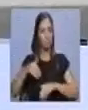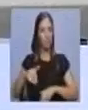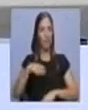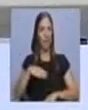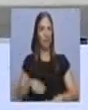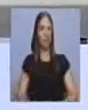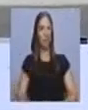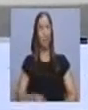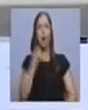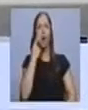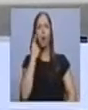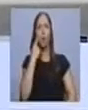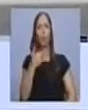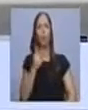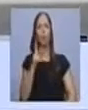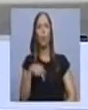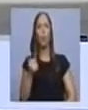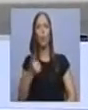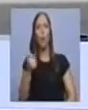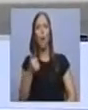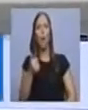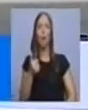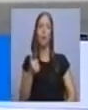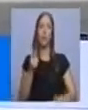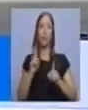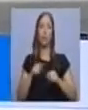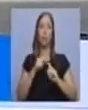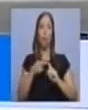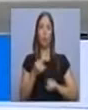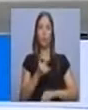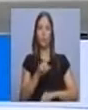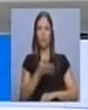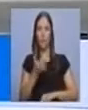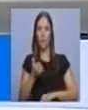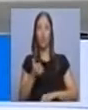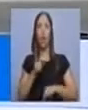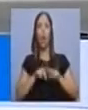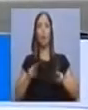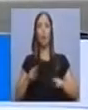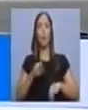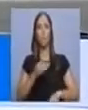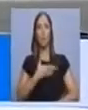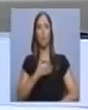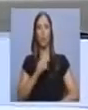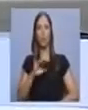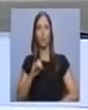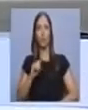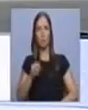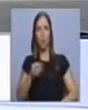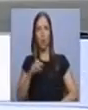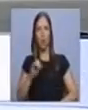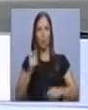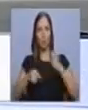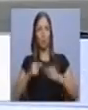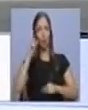Vai agora conhecer o Tu Que Boleias, um serviço que funciona desde 2015 no Hospital Pedro Hispano, em Matosinhos. O objetivo é ajudar a que todos possam subir